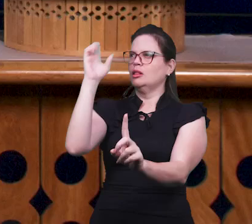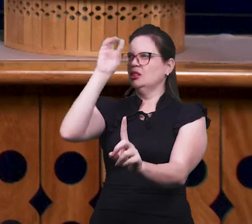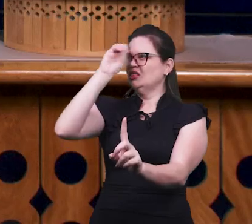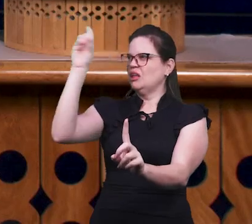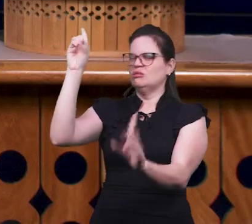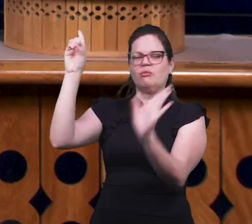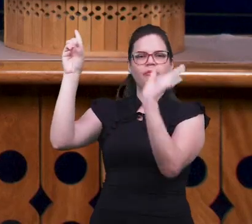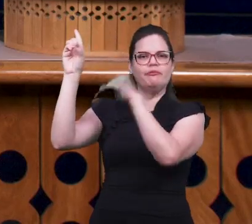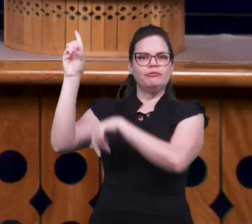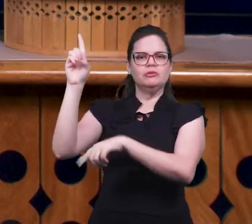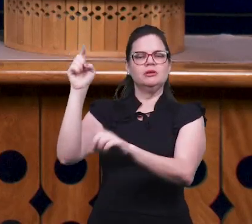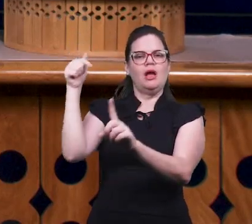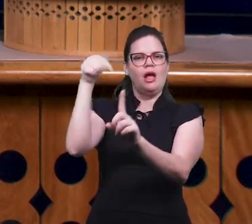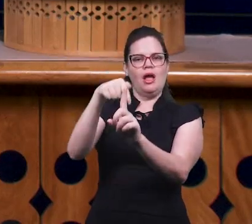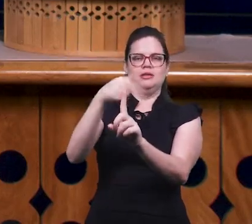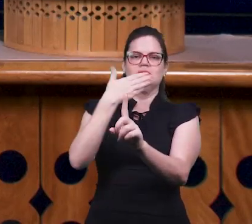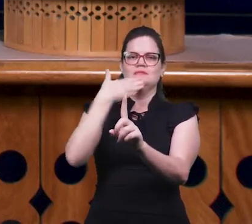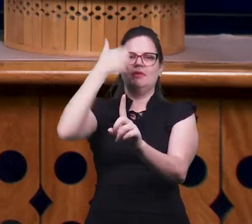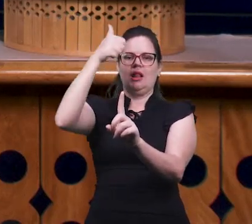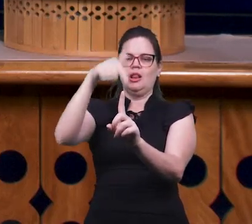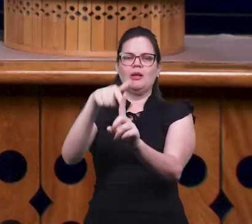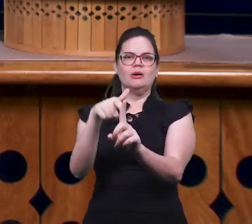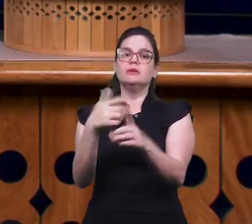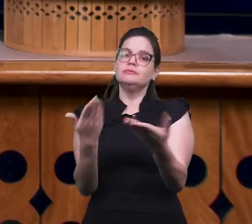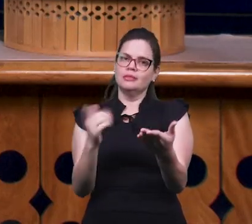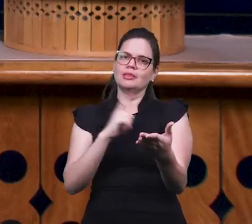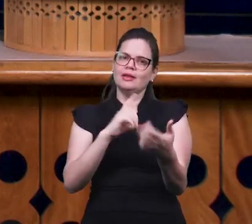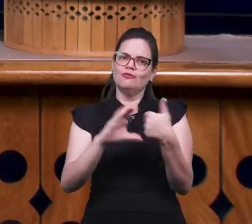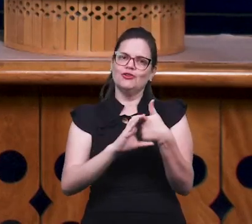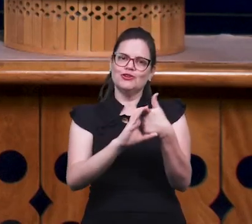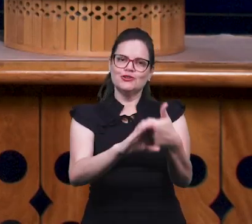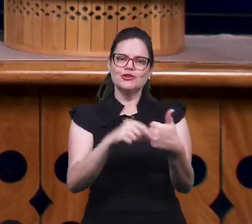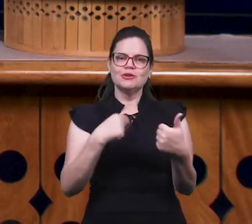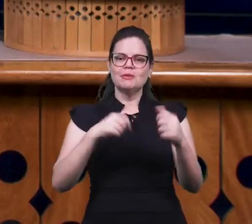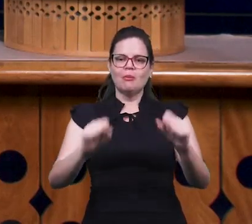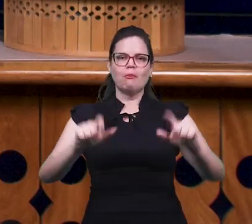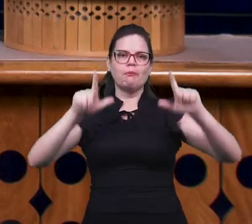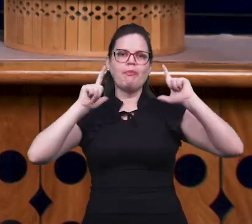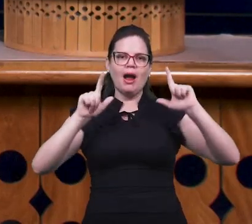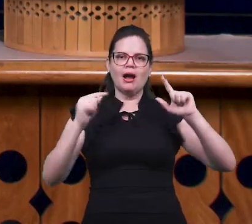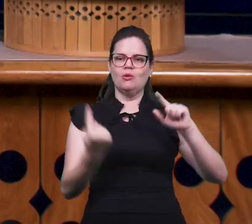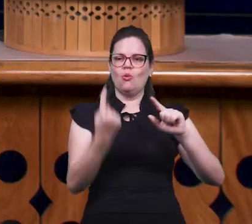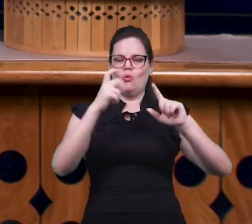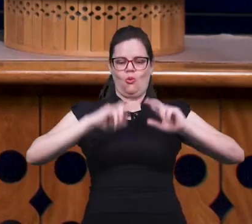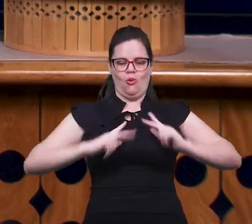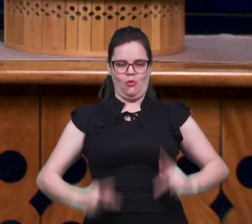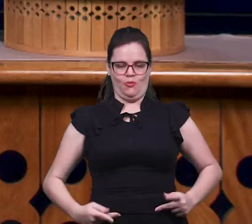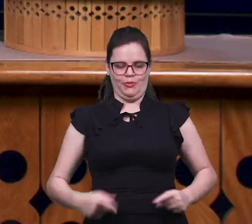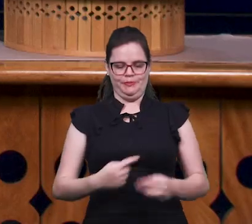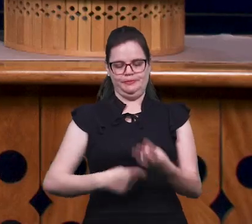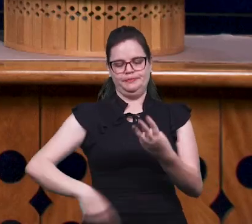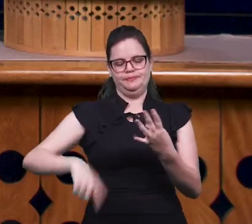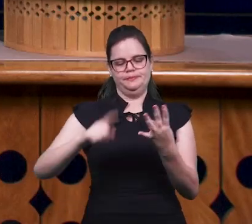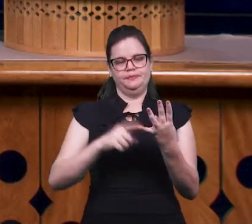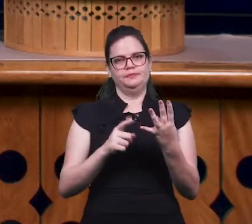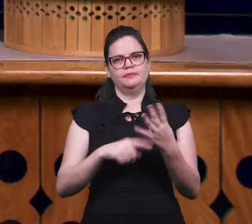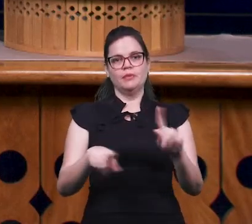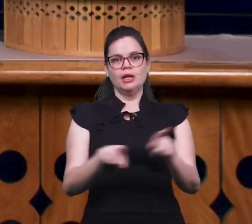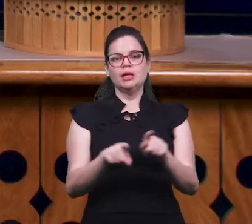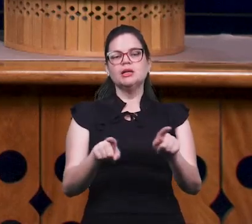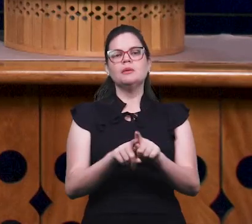desprezando o Criador, que é o Senhor, né? Exatamente, uma contaminação da filosofia também. Outro ponto a lembrar é o